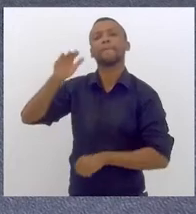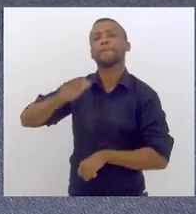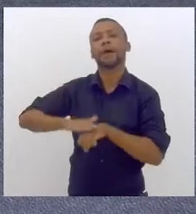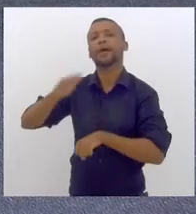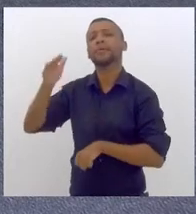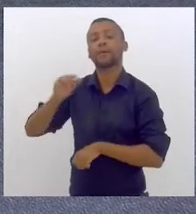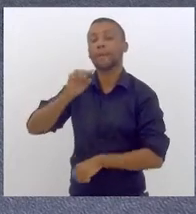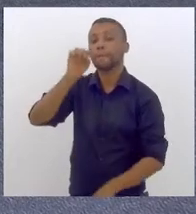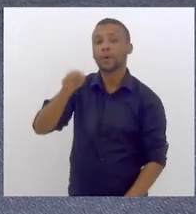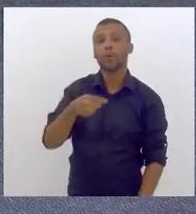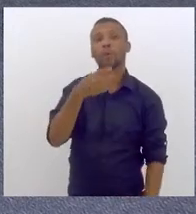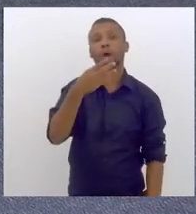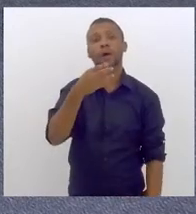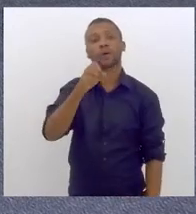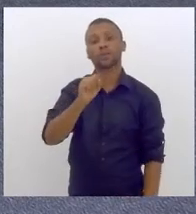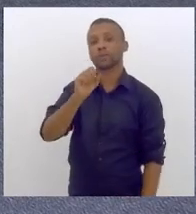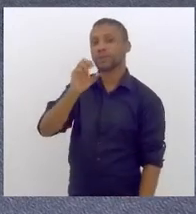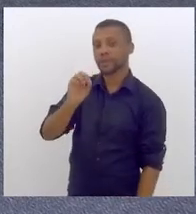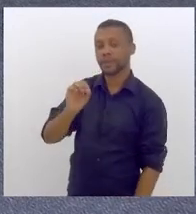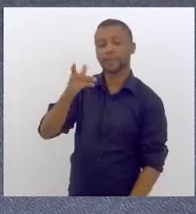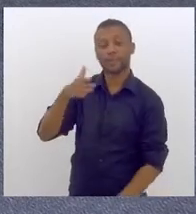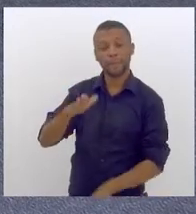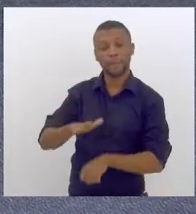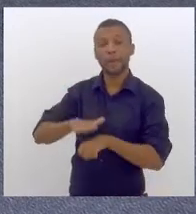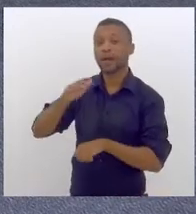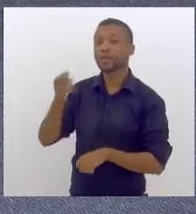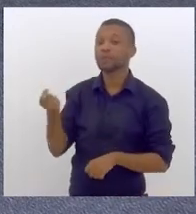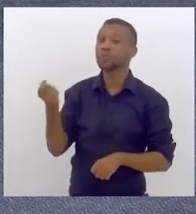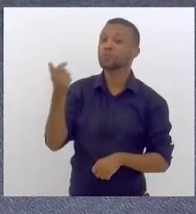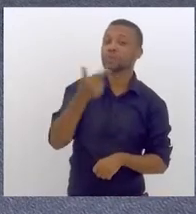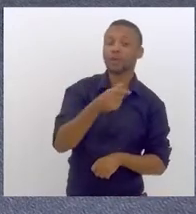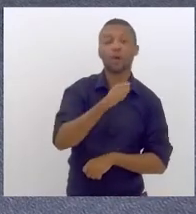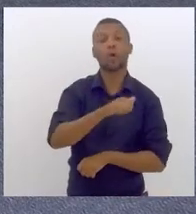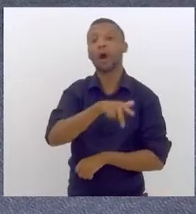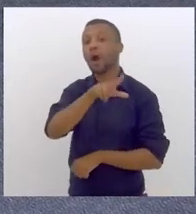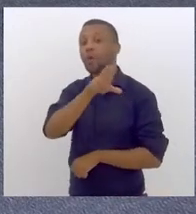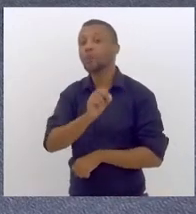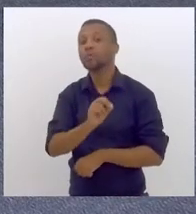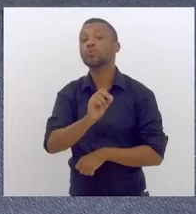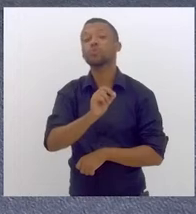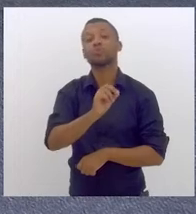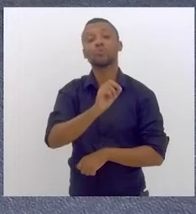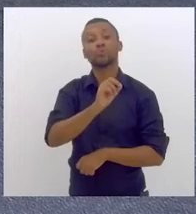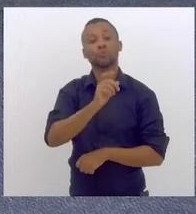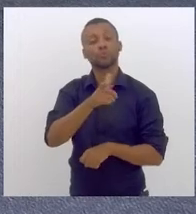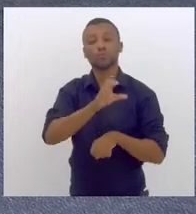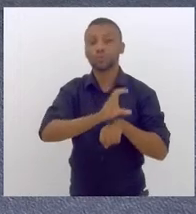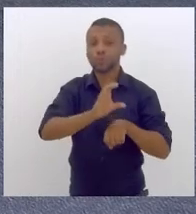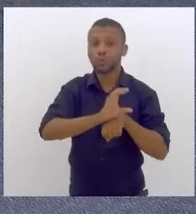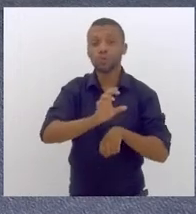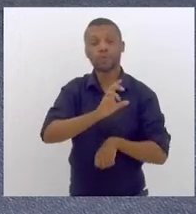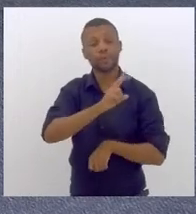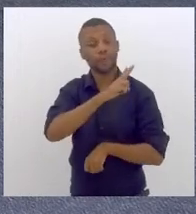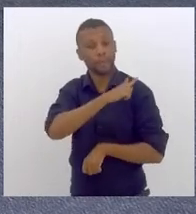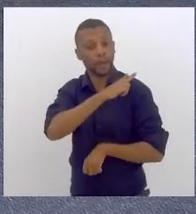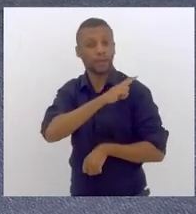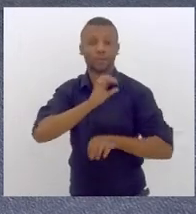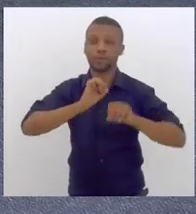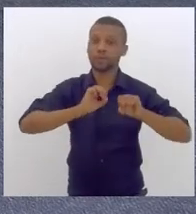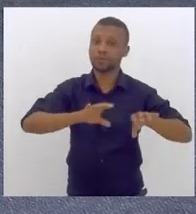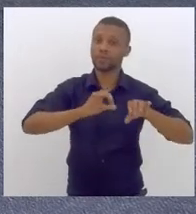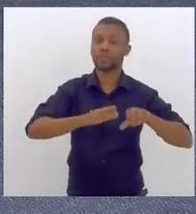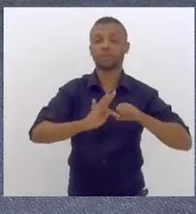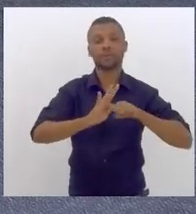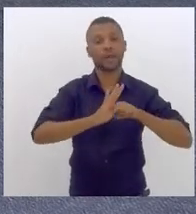custa R$ 1.480, mais do que um aluno do curso médio de um ensino técnico estadual. Então, às vezes,